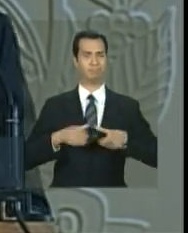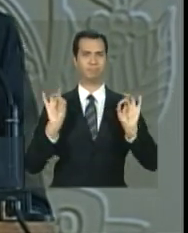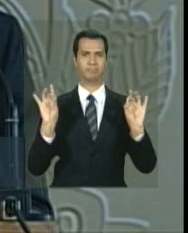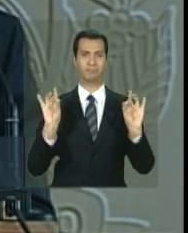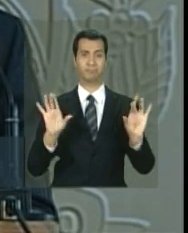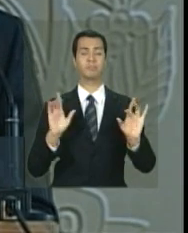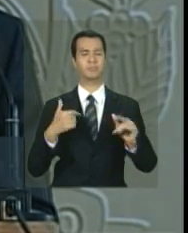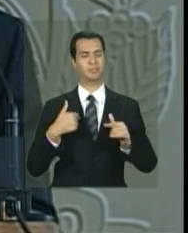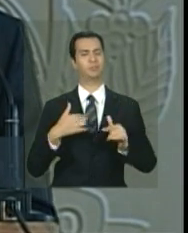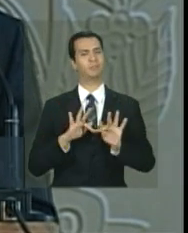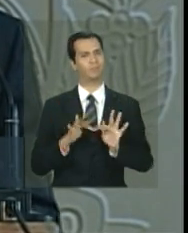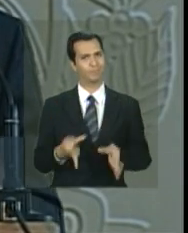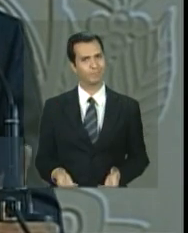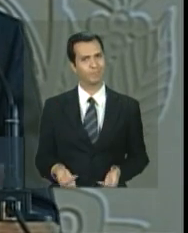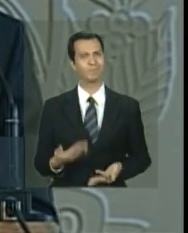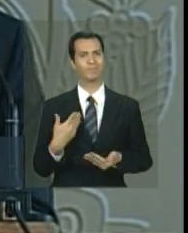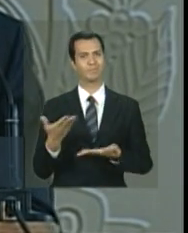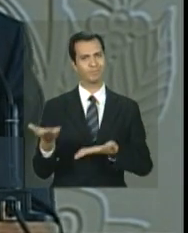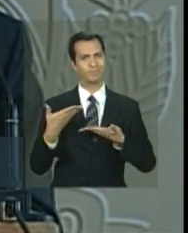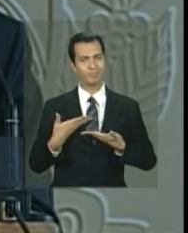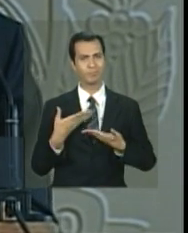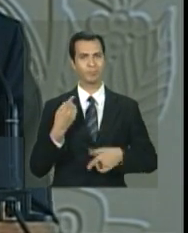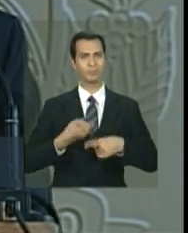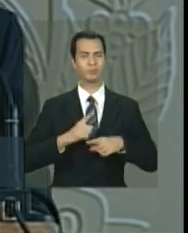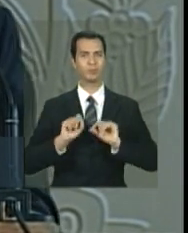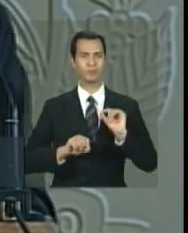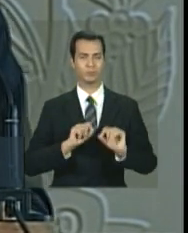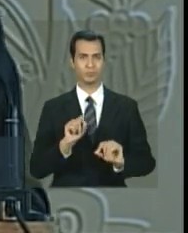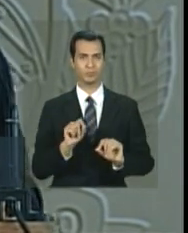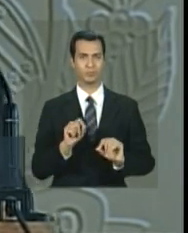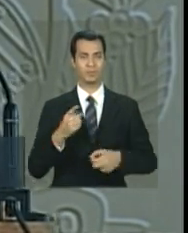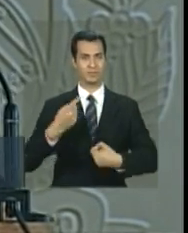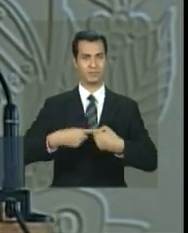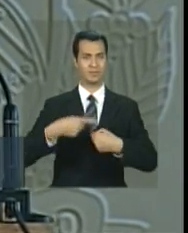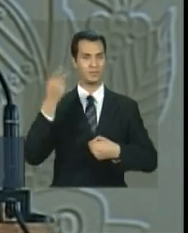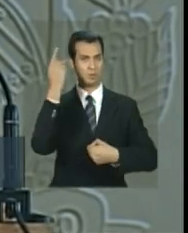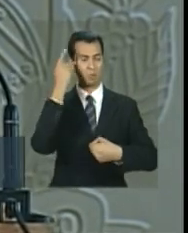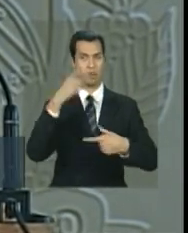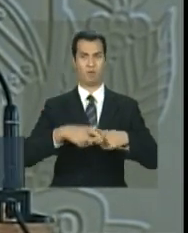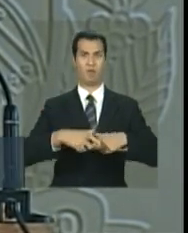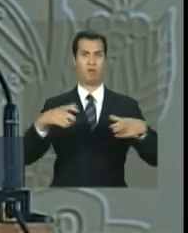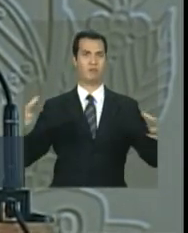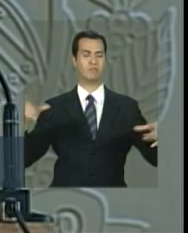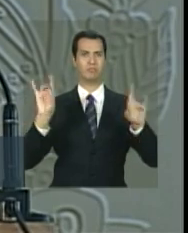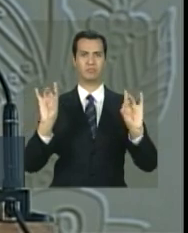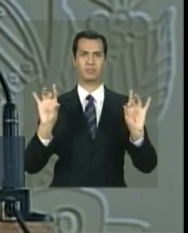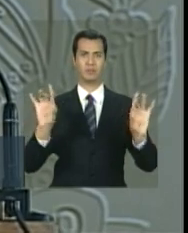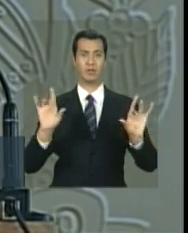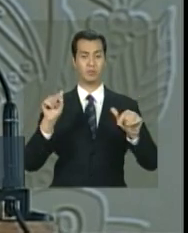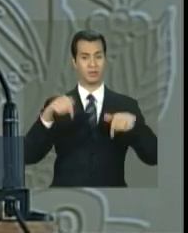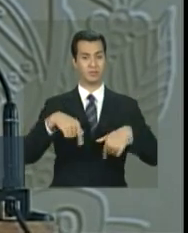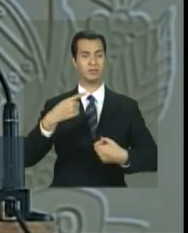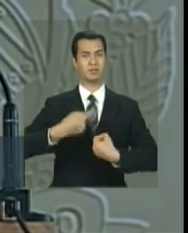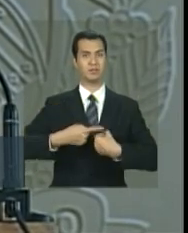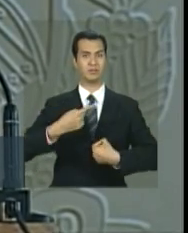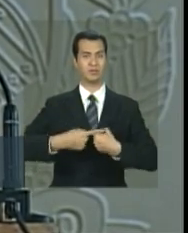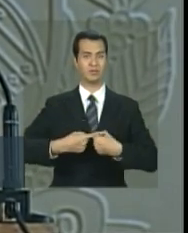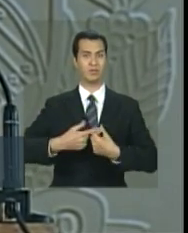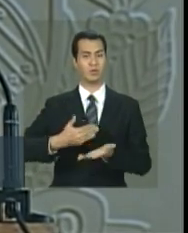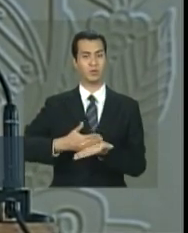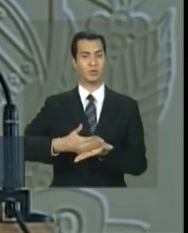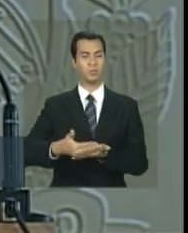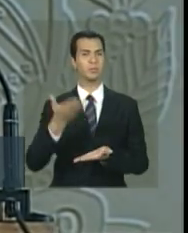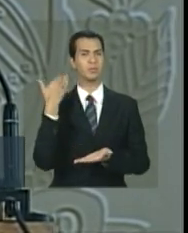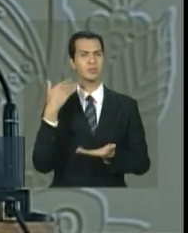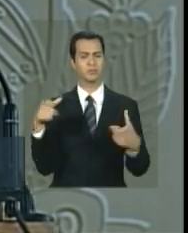que a recebo frente à grandeza de São Paulo. Nossa cidade, que começou